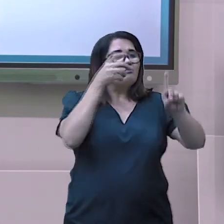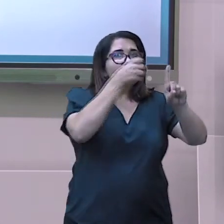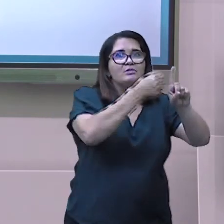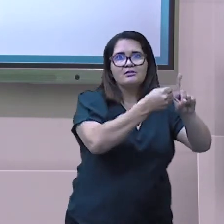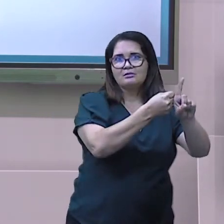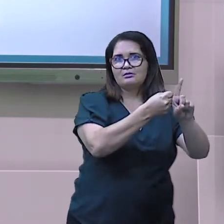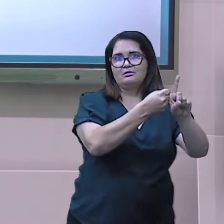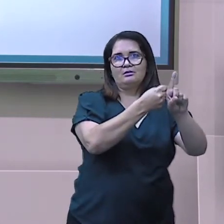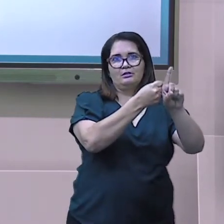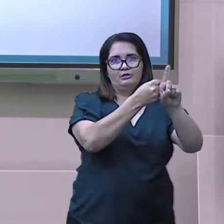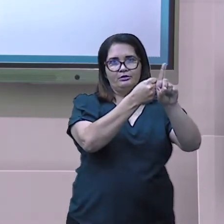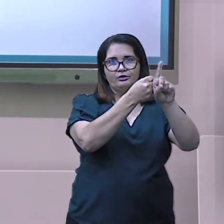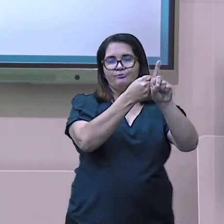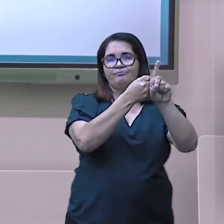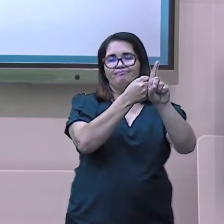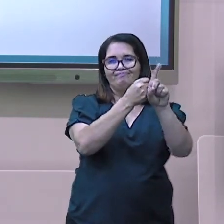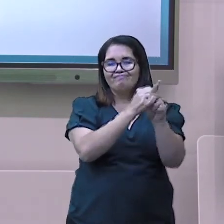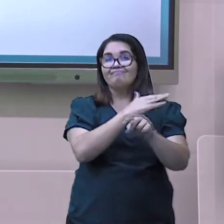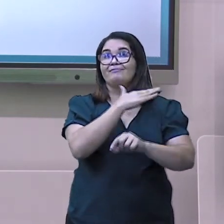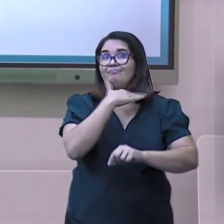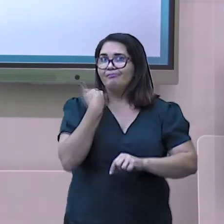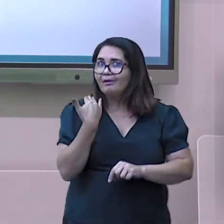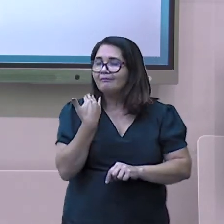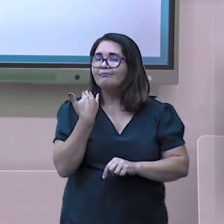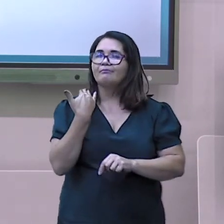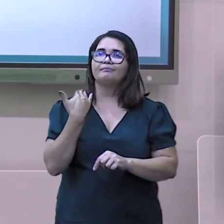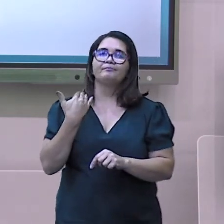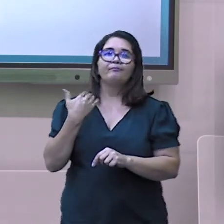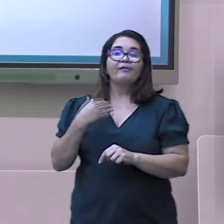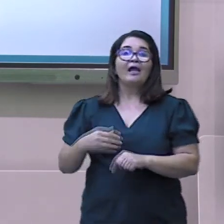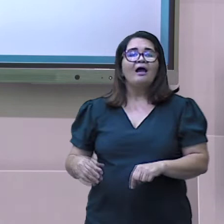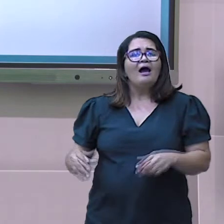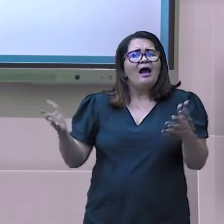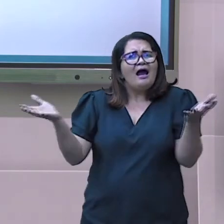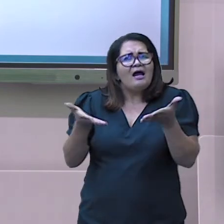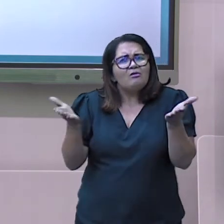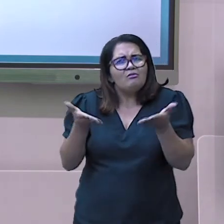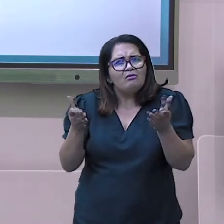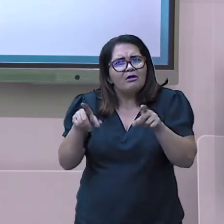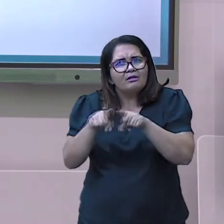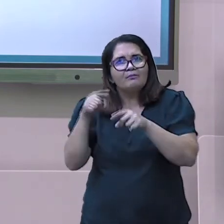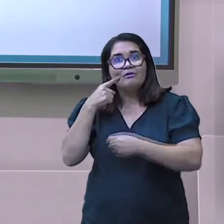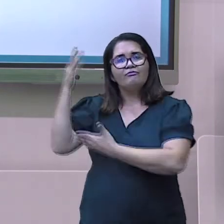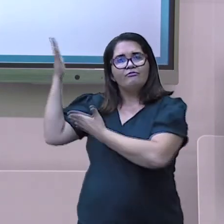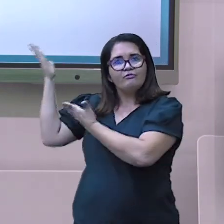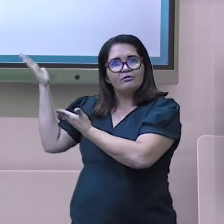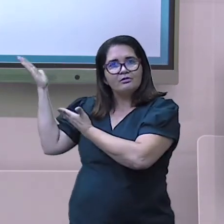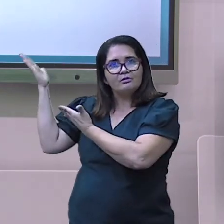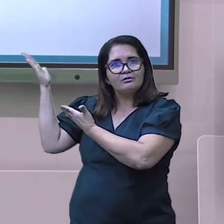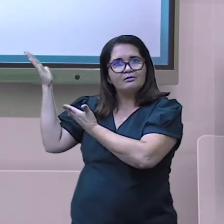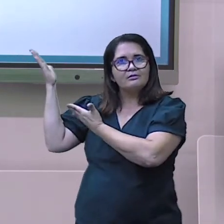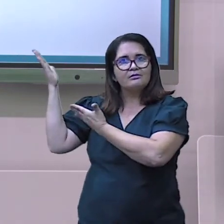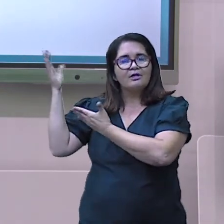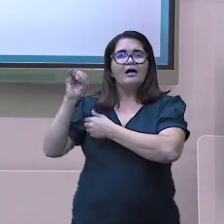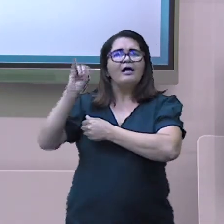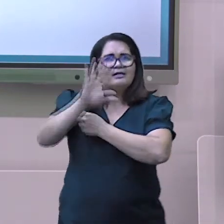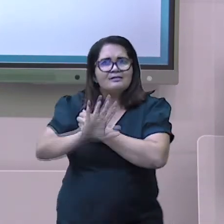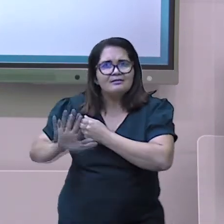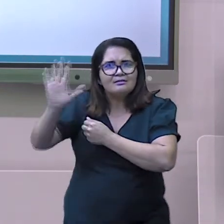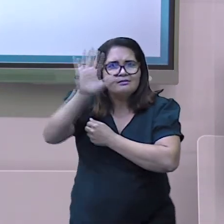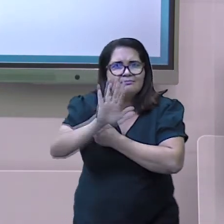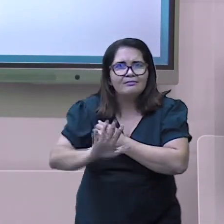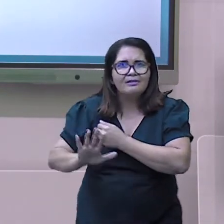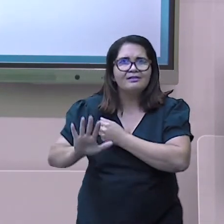Asfixia, sufocamento ou engasgo. Sufocamento, engasgo e asfixia são termos utilizados